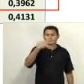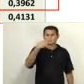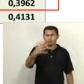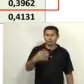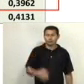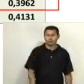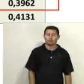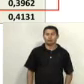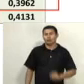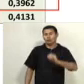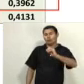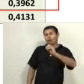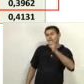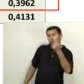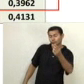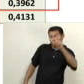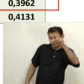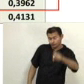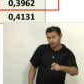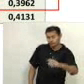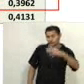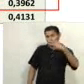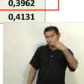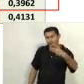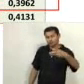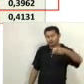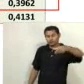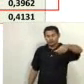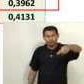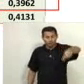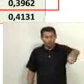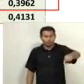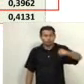0,3944, ou seja, tá?